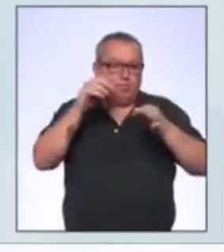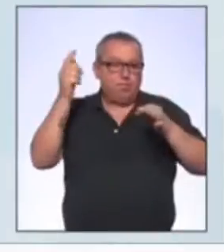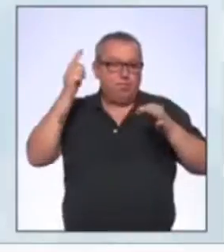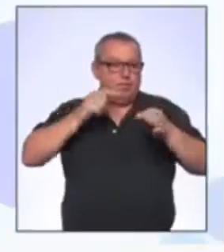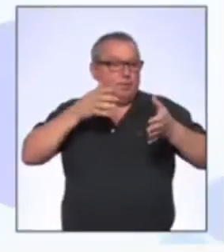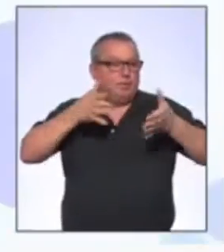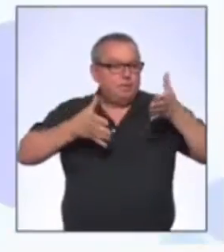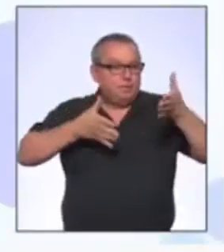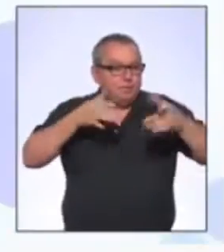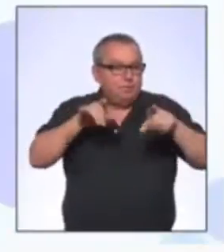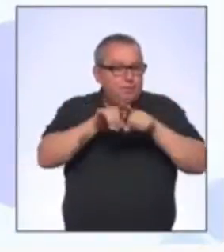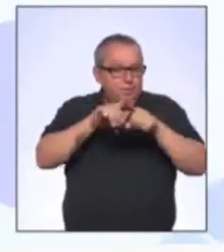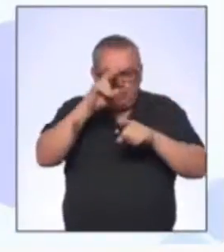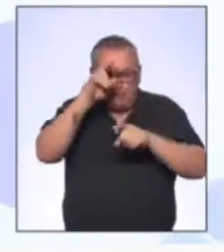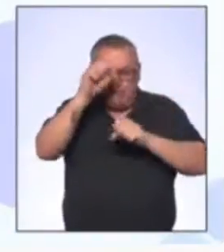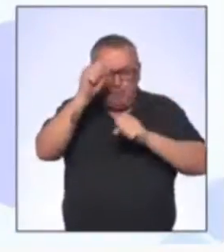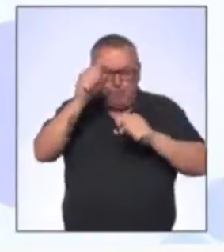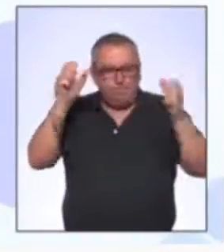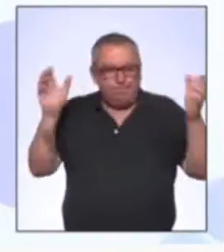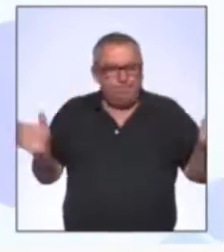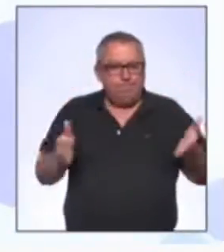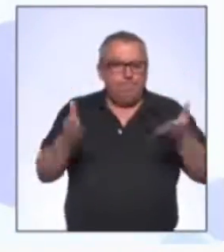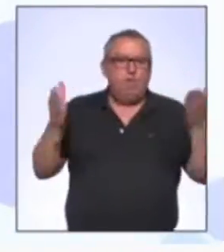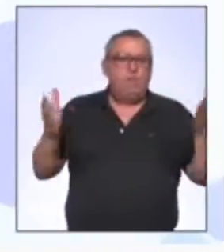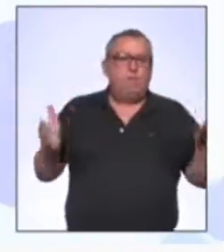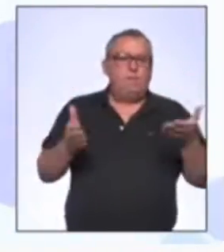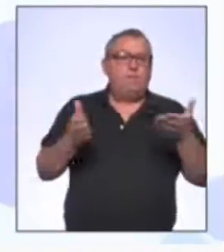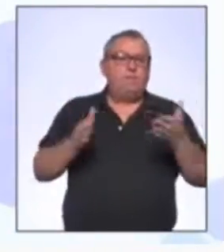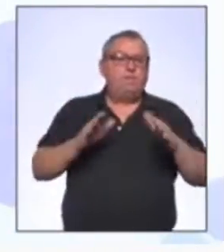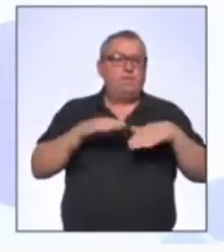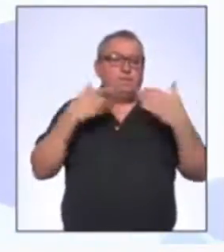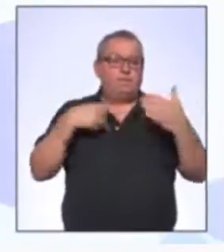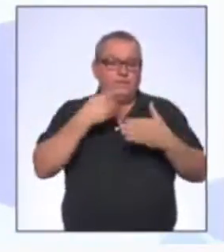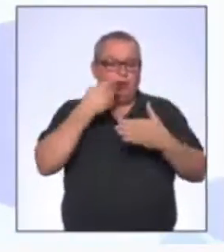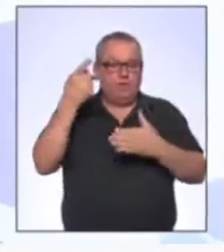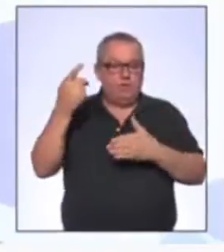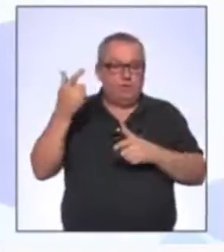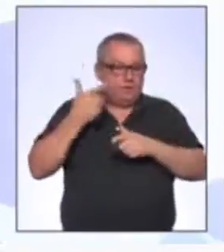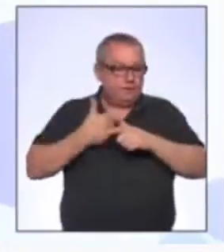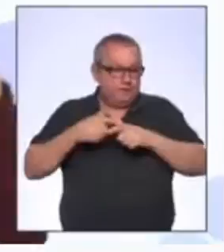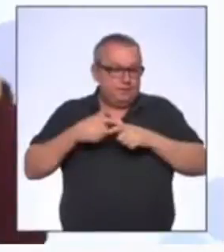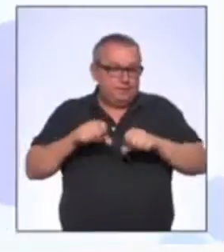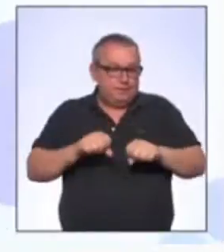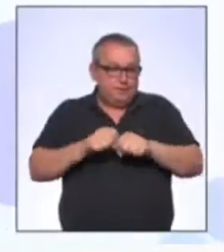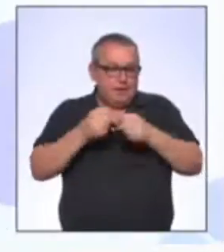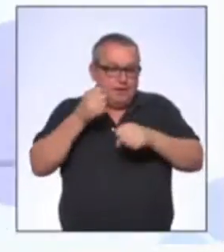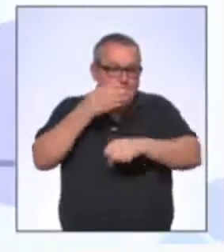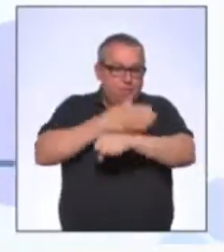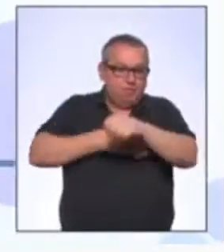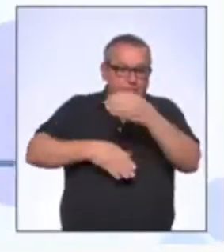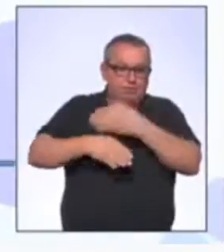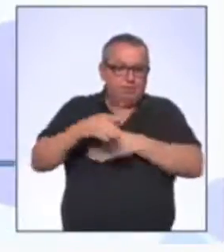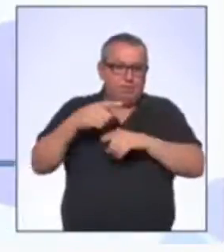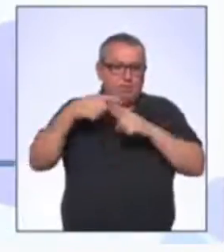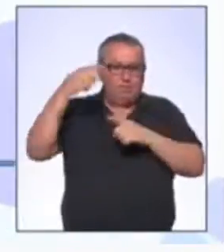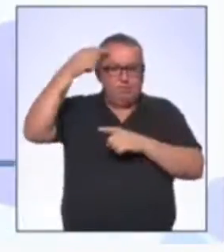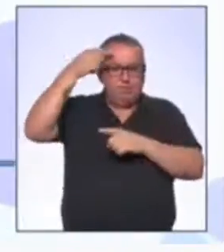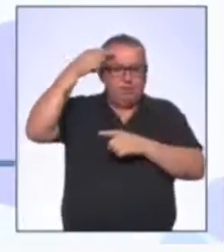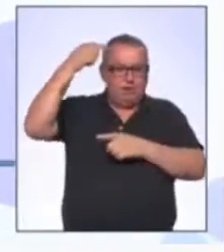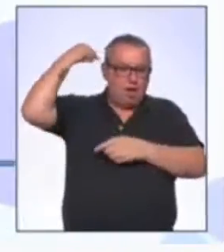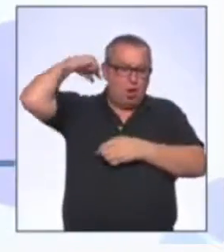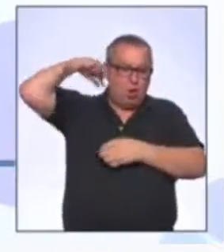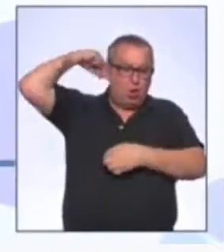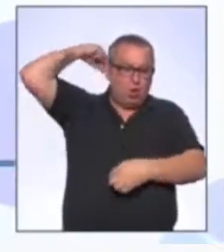força e incentivo então quando a gente fala de traumas medulares a gente pensa na nossa coluna na nossa